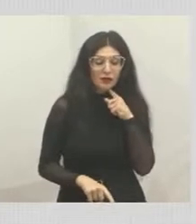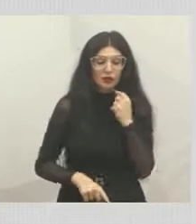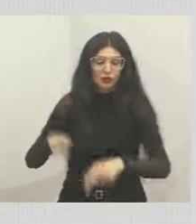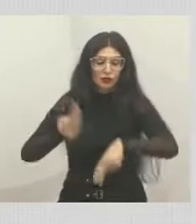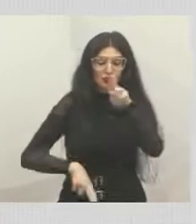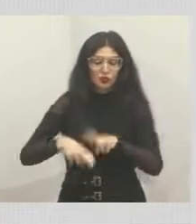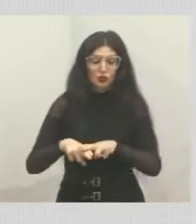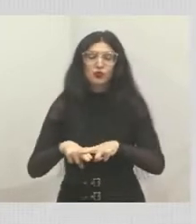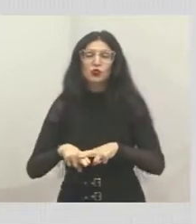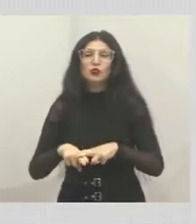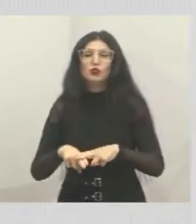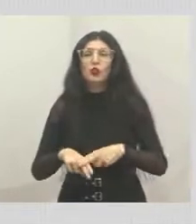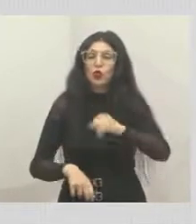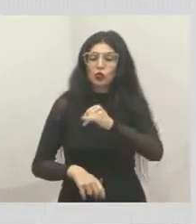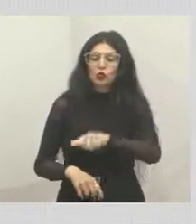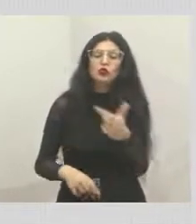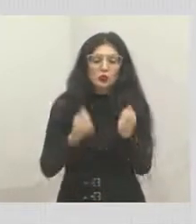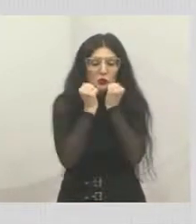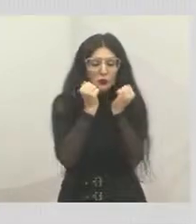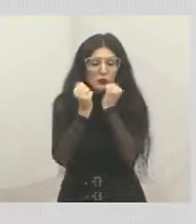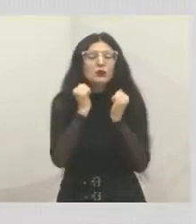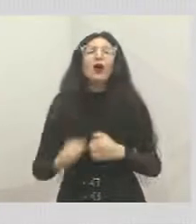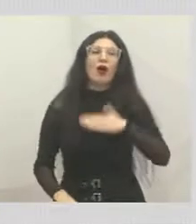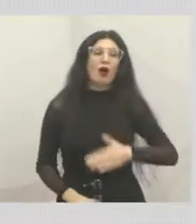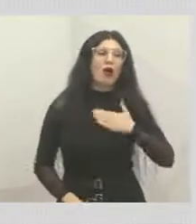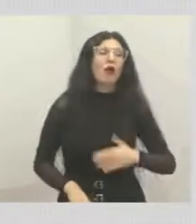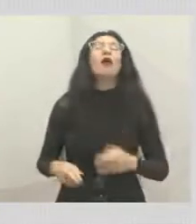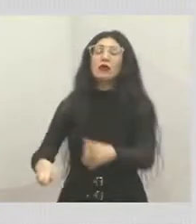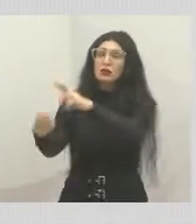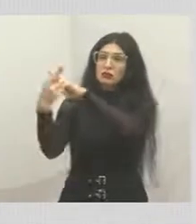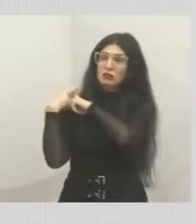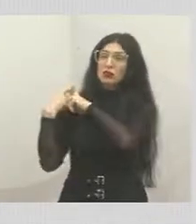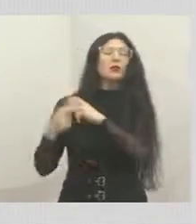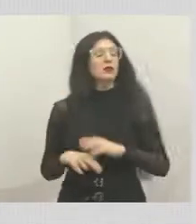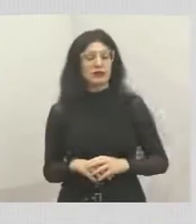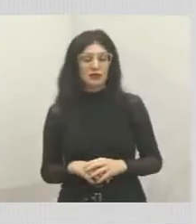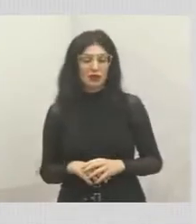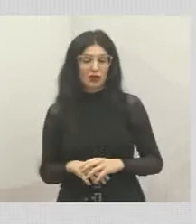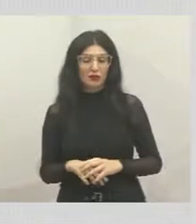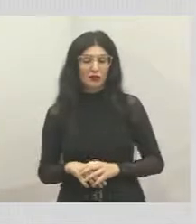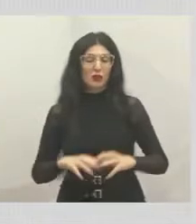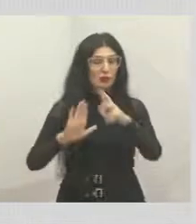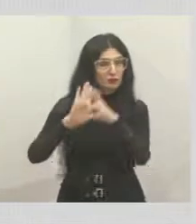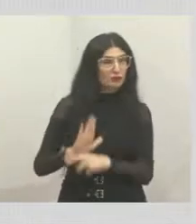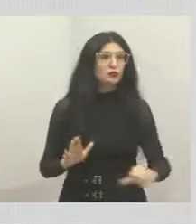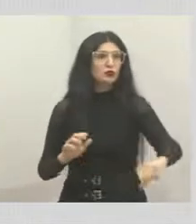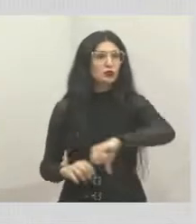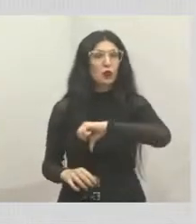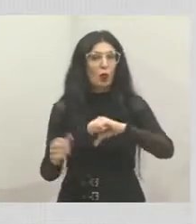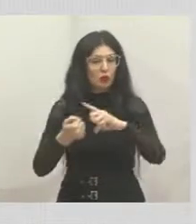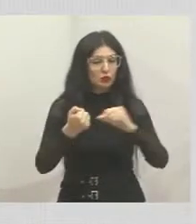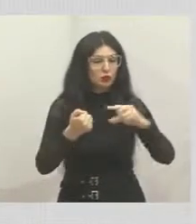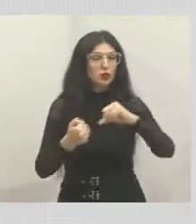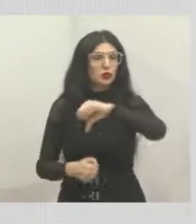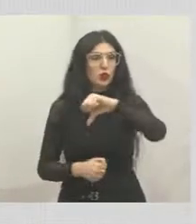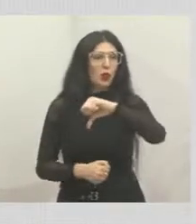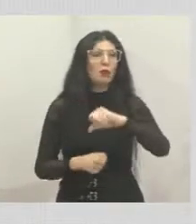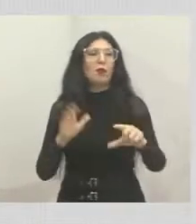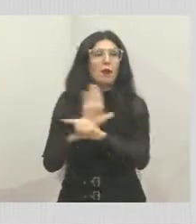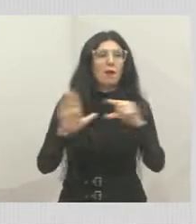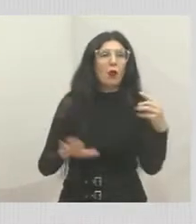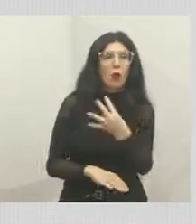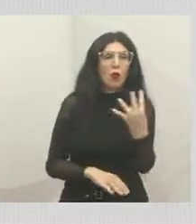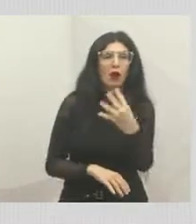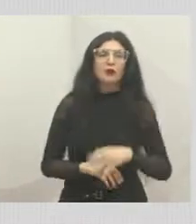De acordo com os fundamentos legais da Lei de Responsabilidade Fiscal, artigo 9º, parágrafo 4º, até o final dos